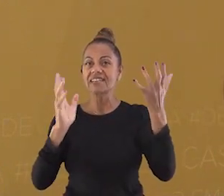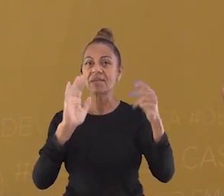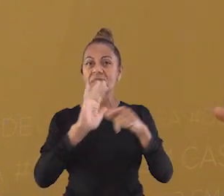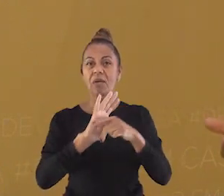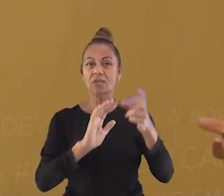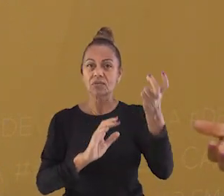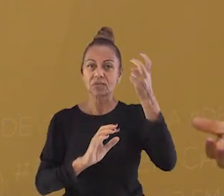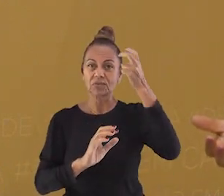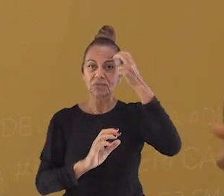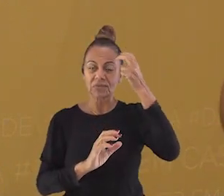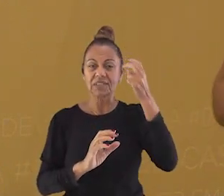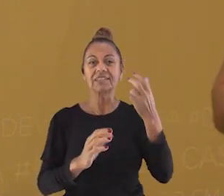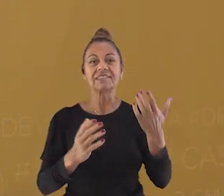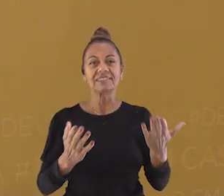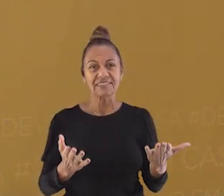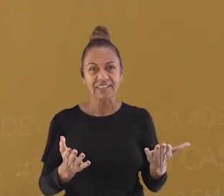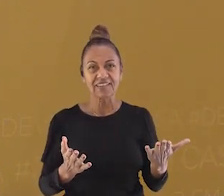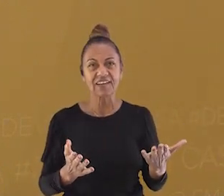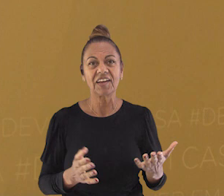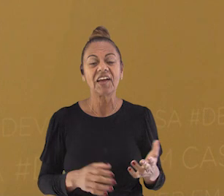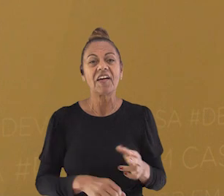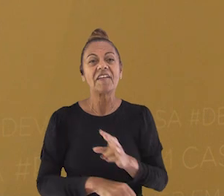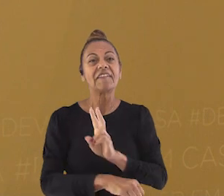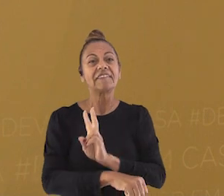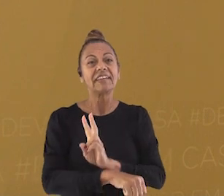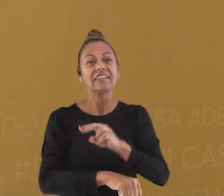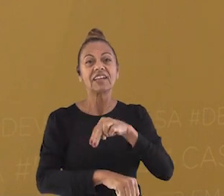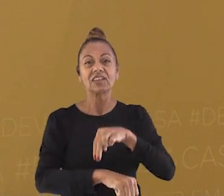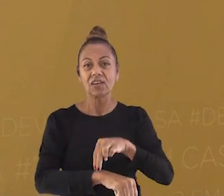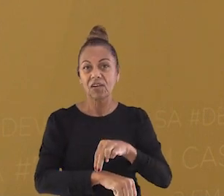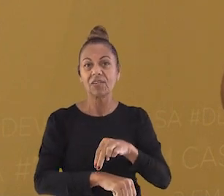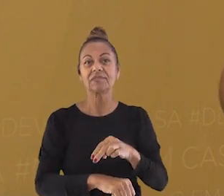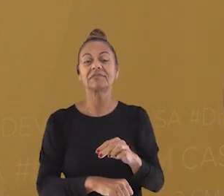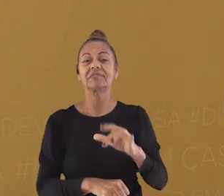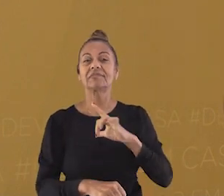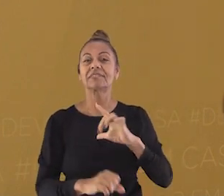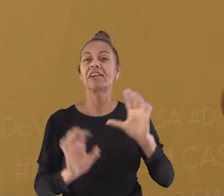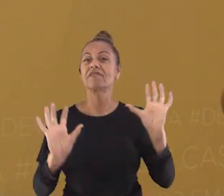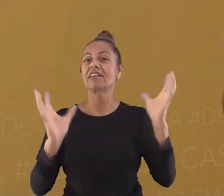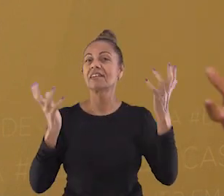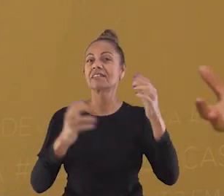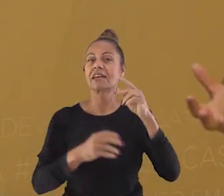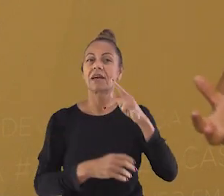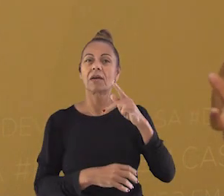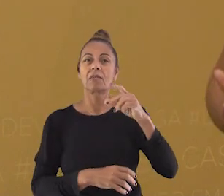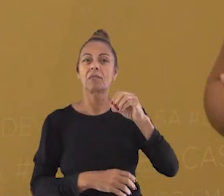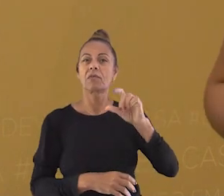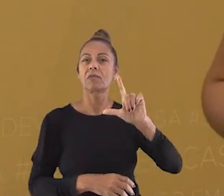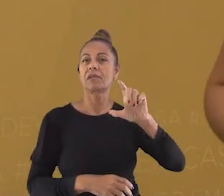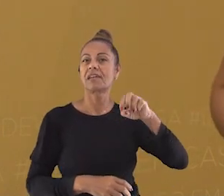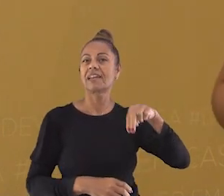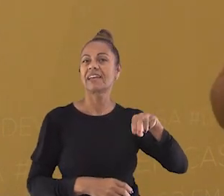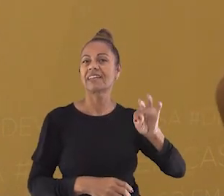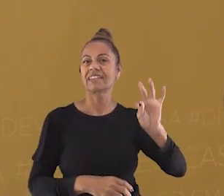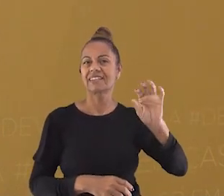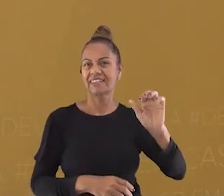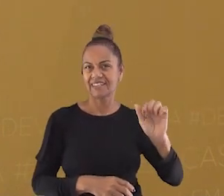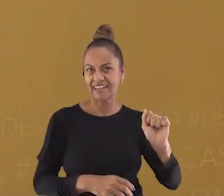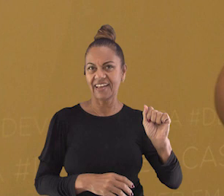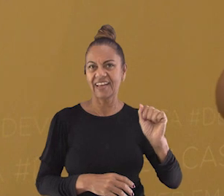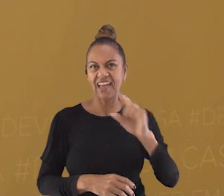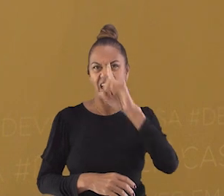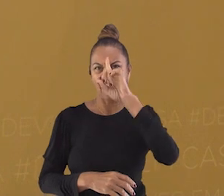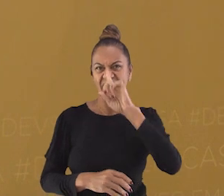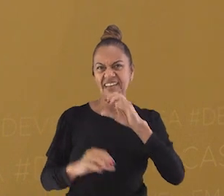como a Festa da Polenta no município de Venda Nova do Imigrante, que reúne costumes, músicas e